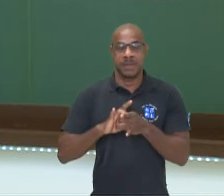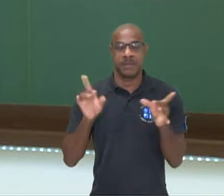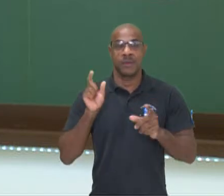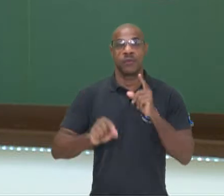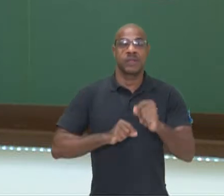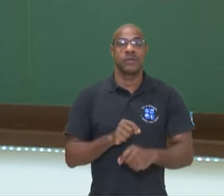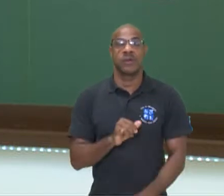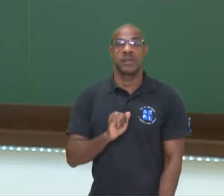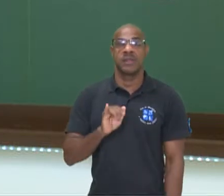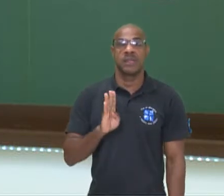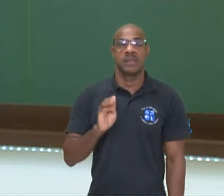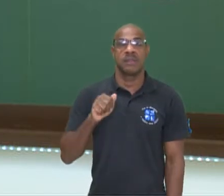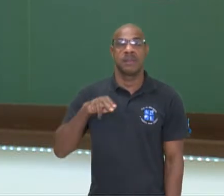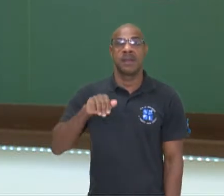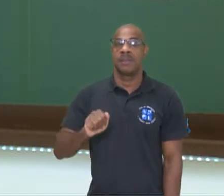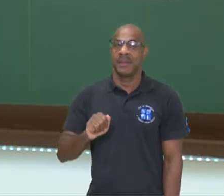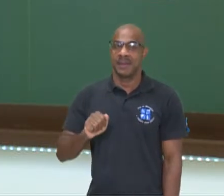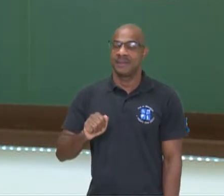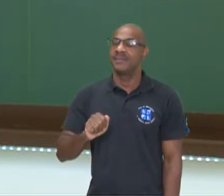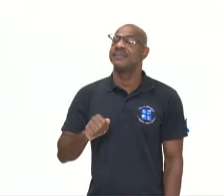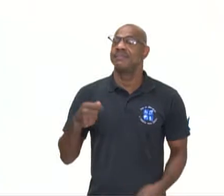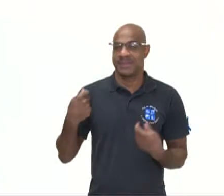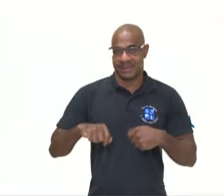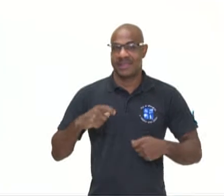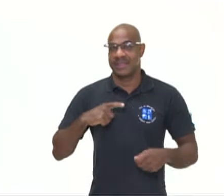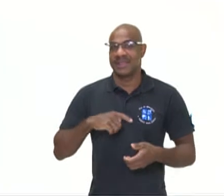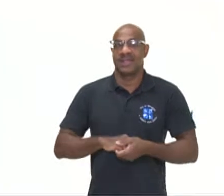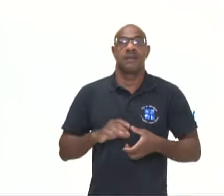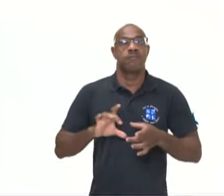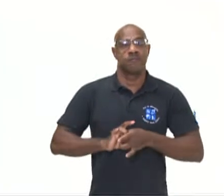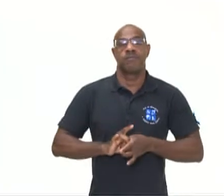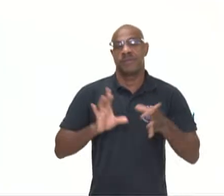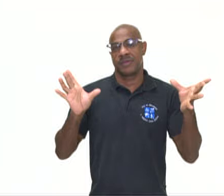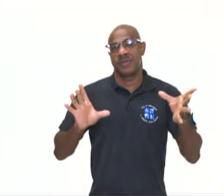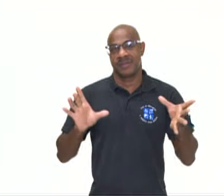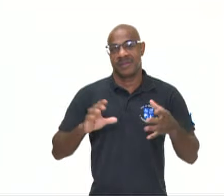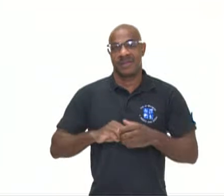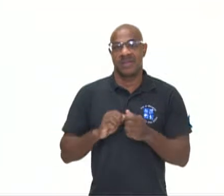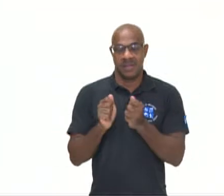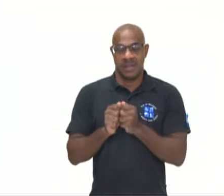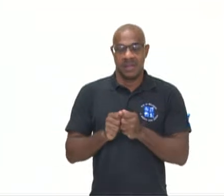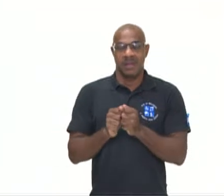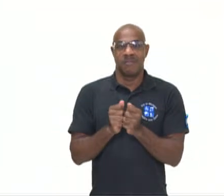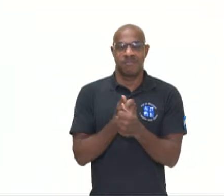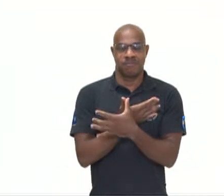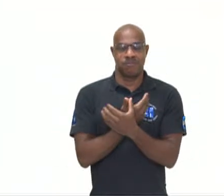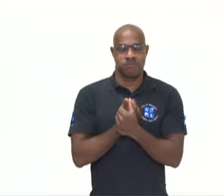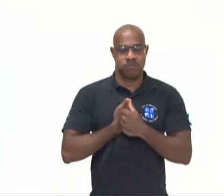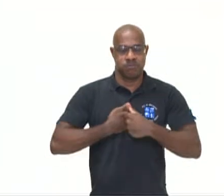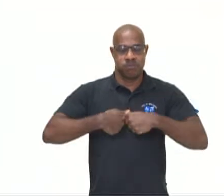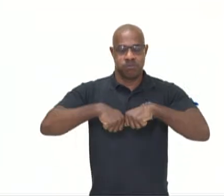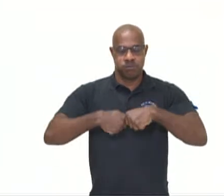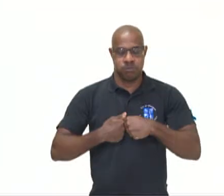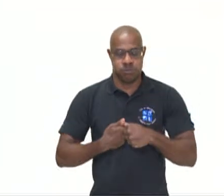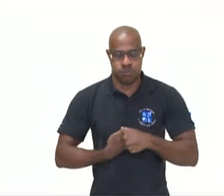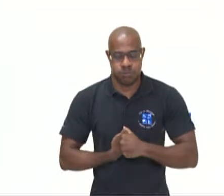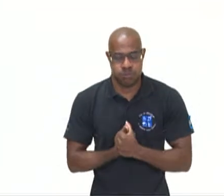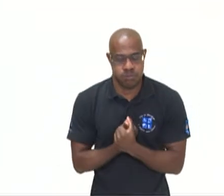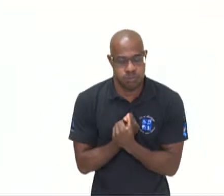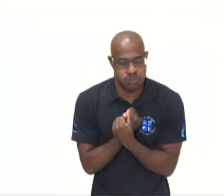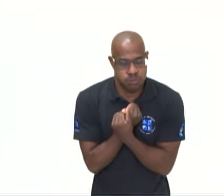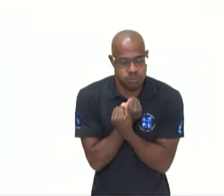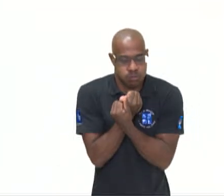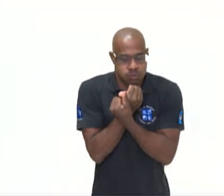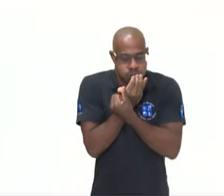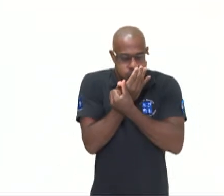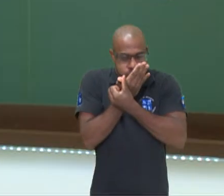amplos. Claro, né? Ela é grandona. Que permitam que ela abra suas asas sem bater nas grades, gente. Ela precisa abrir as